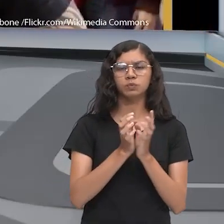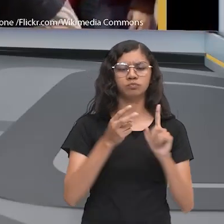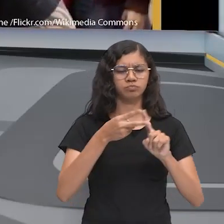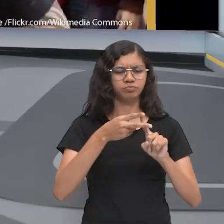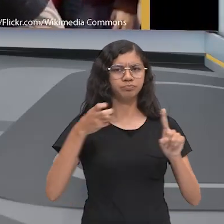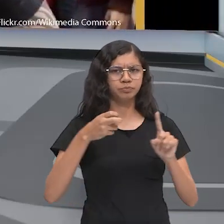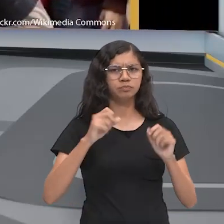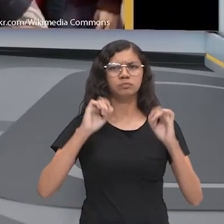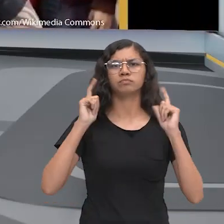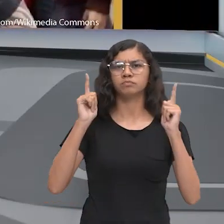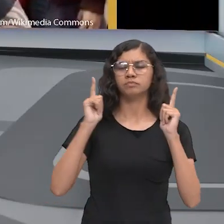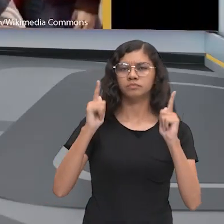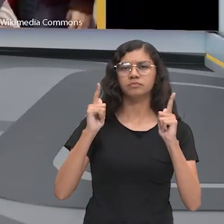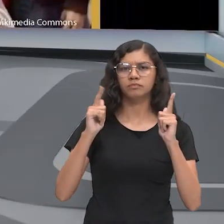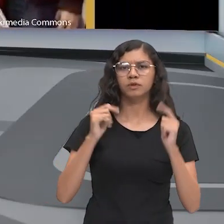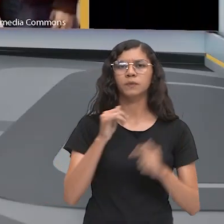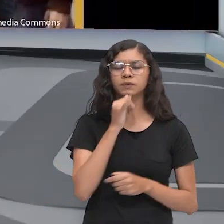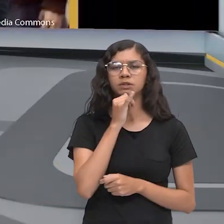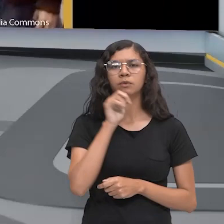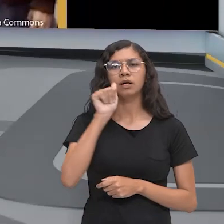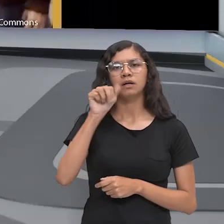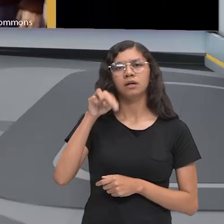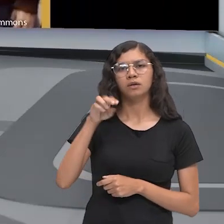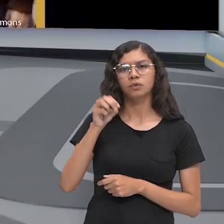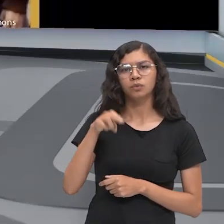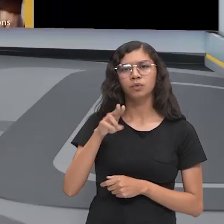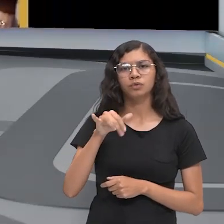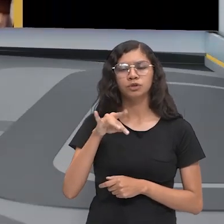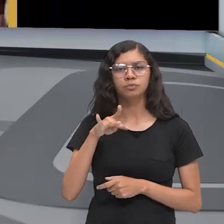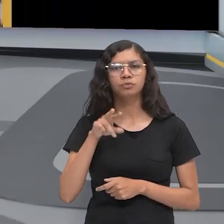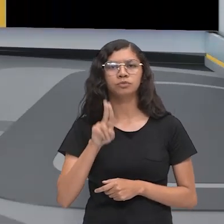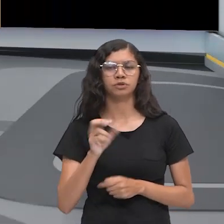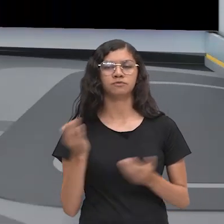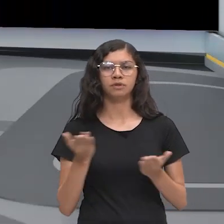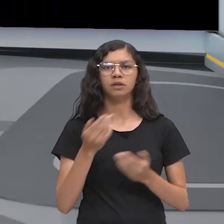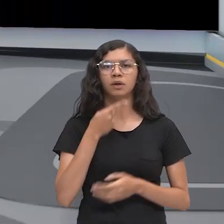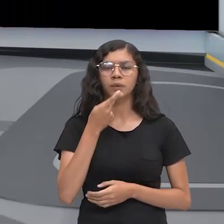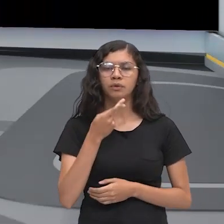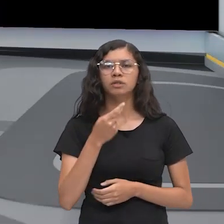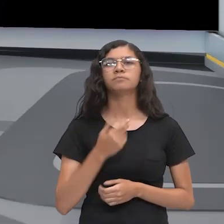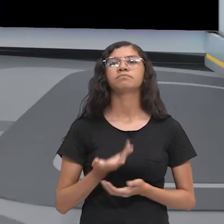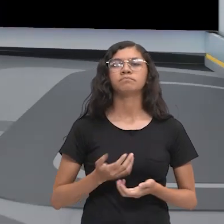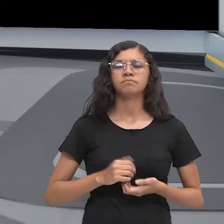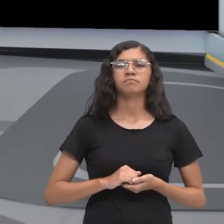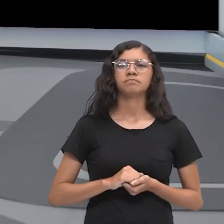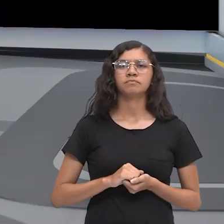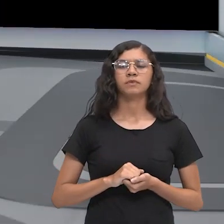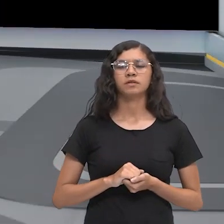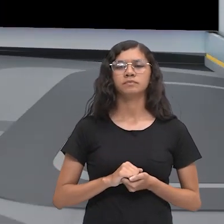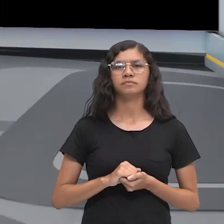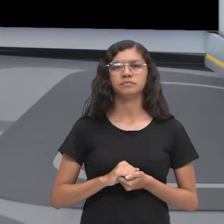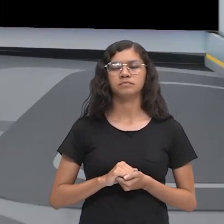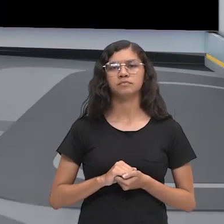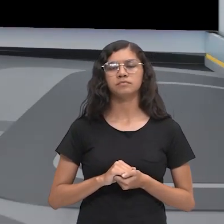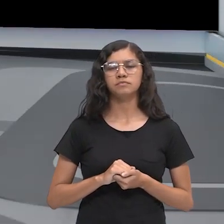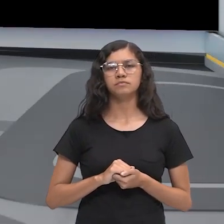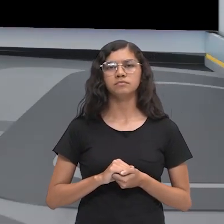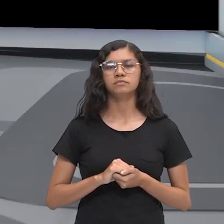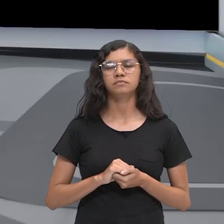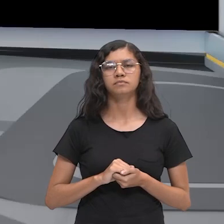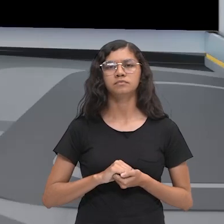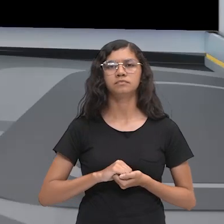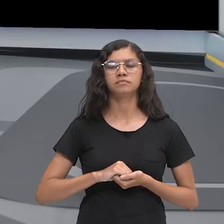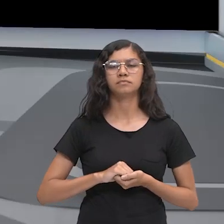hacktivistas, como o Anonymous, que a gente está falando, acabam por contribuir outros tipos de relações